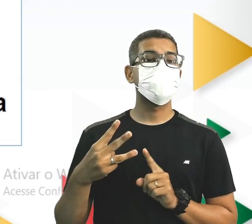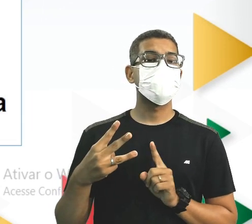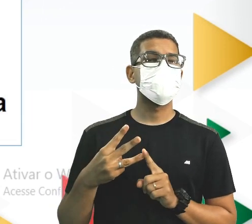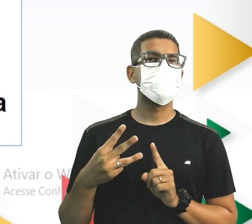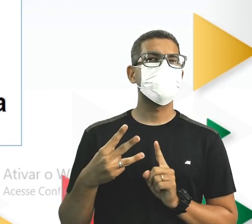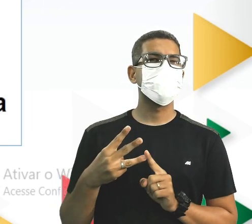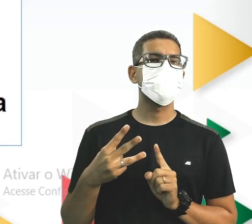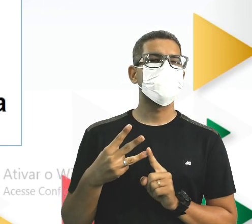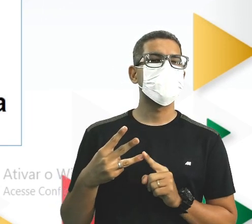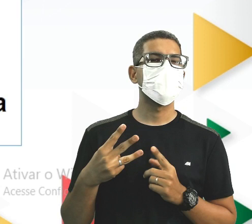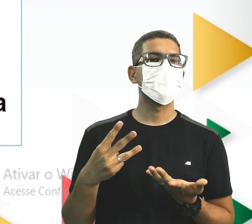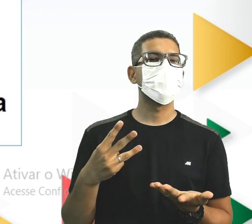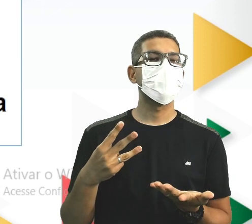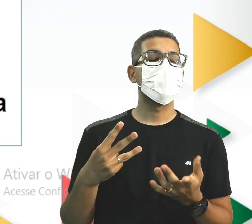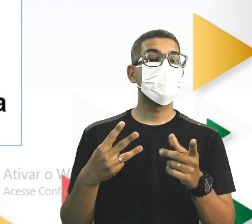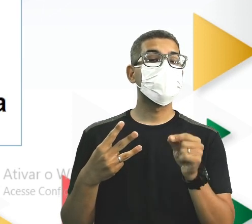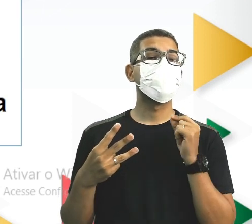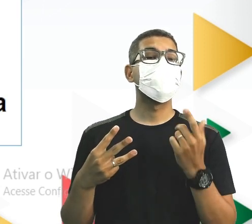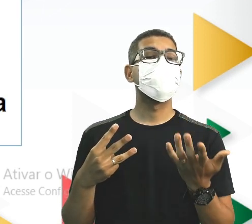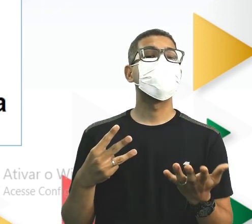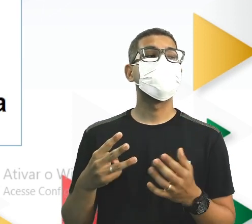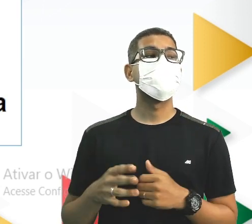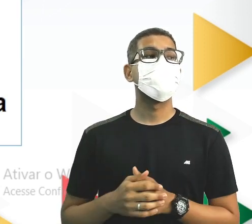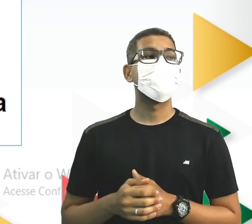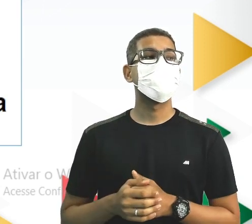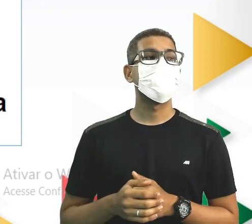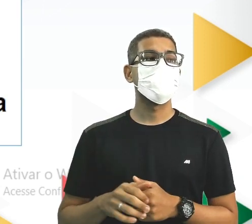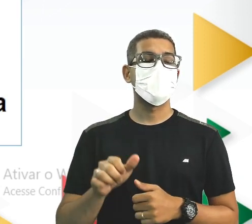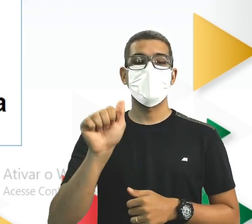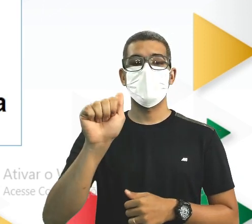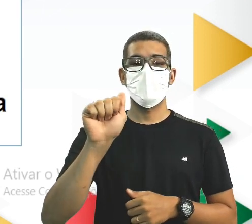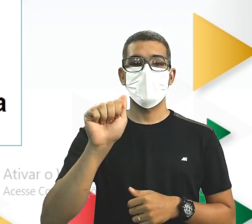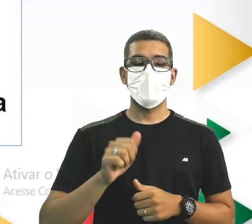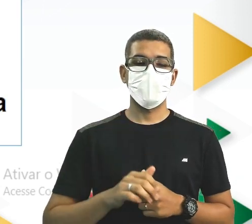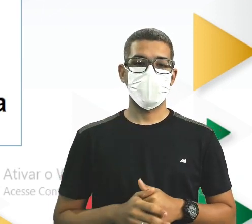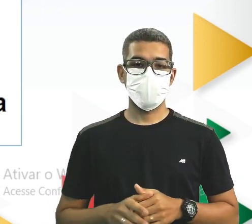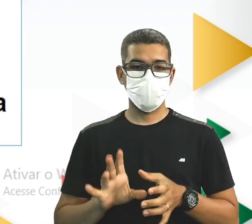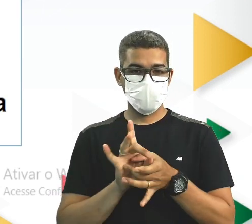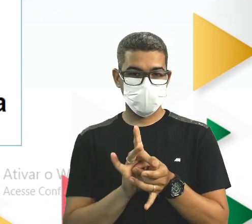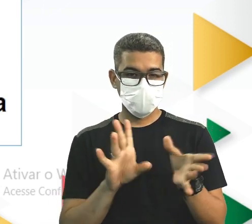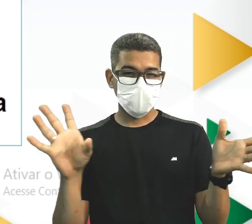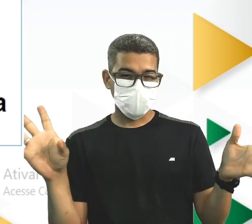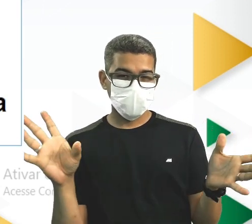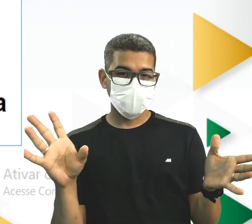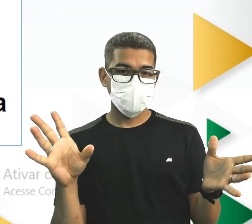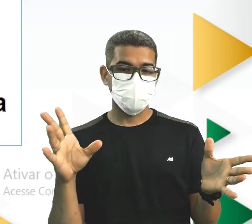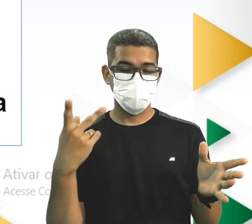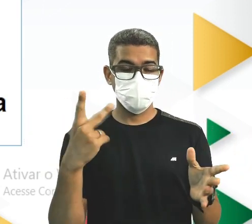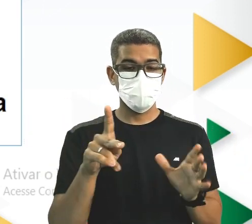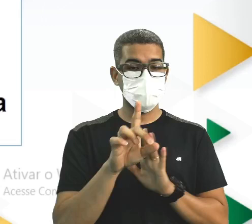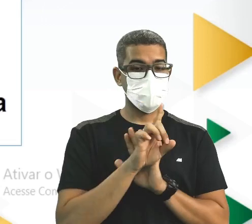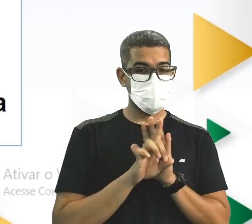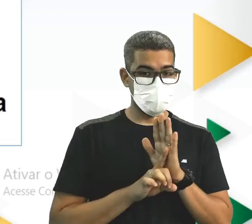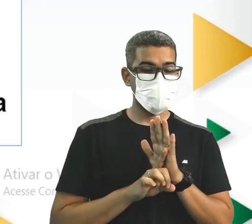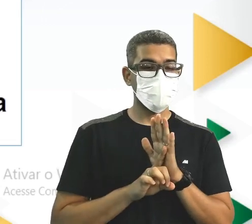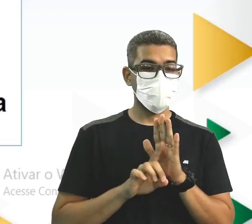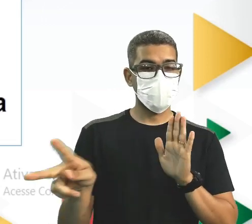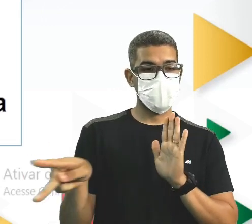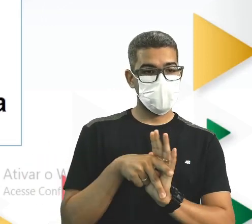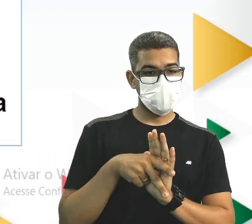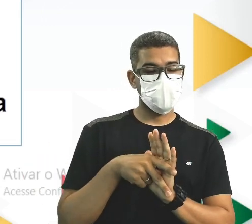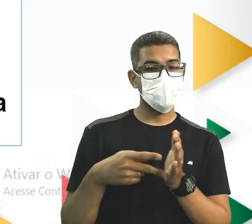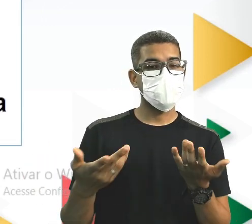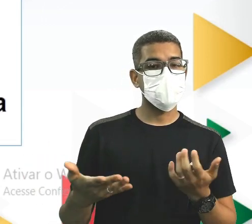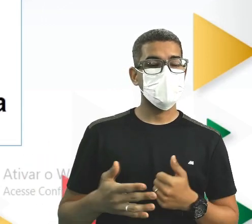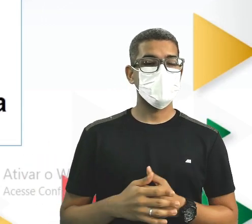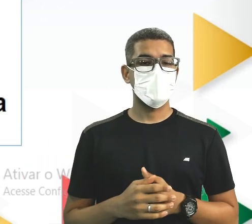prof? Vocês vão saber. Bora lá, letrinha A. Cidadania liberal, que está dentro dos meus direitos relativos à propriedade, por